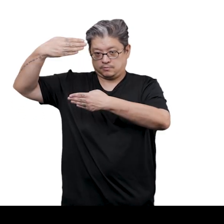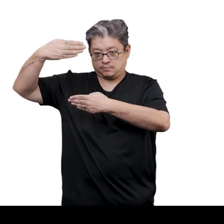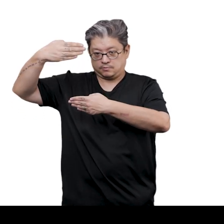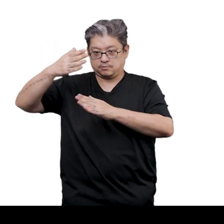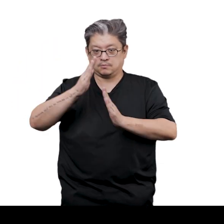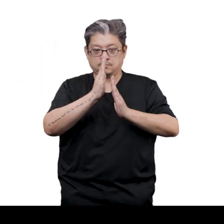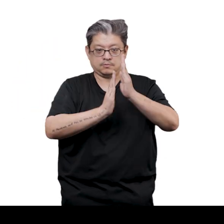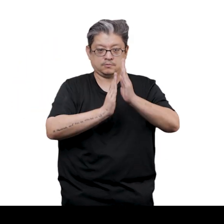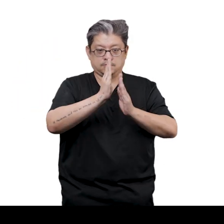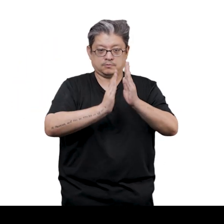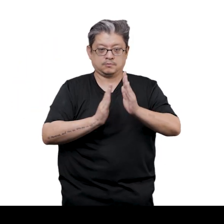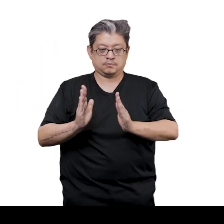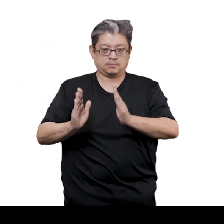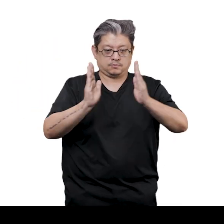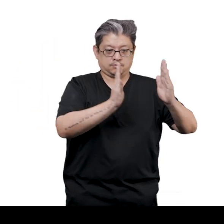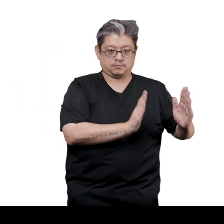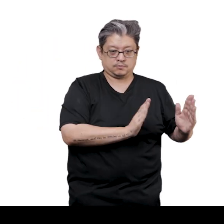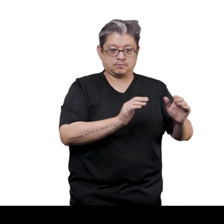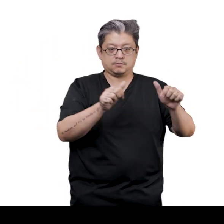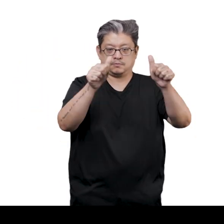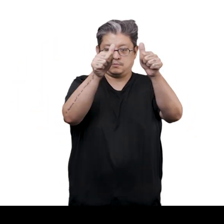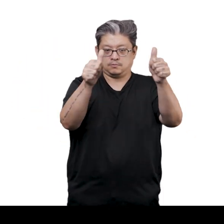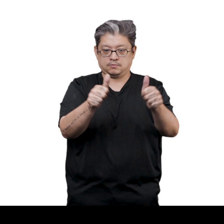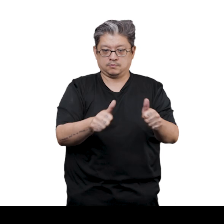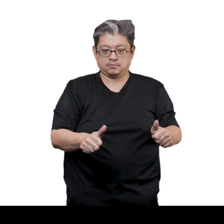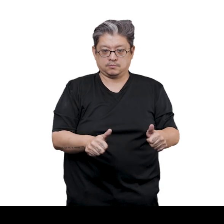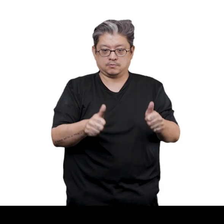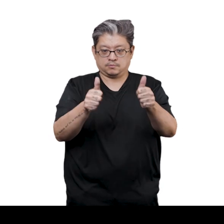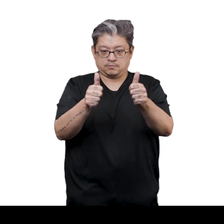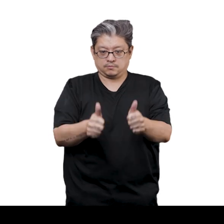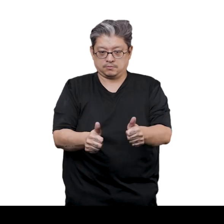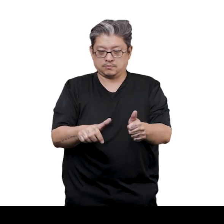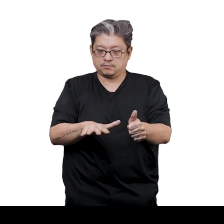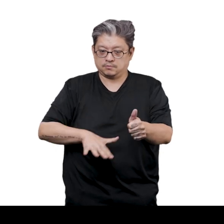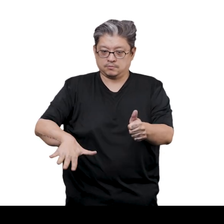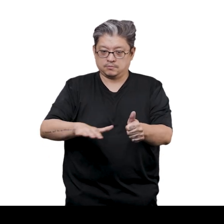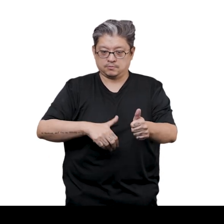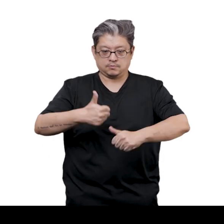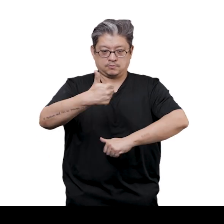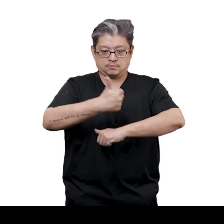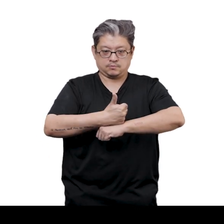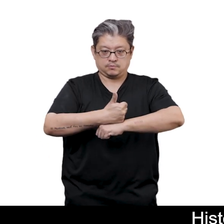elevadores, e várias esculturas colocadas diretamente no solo.